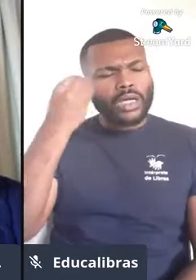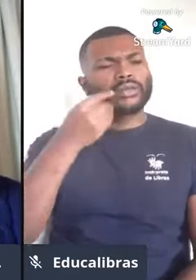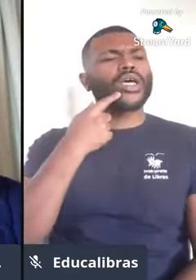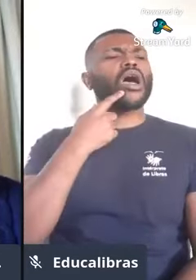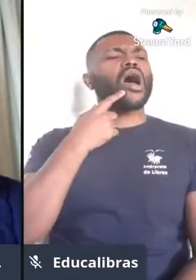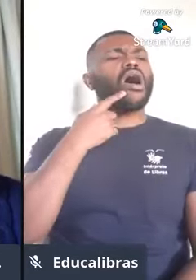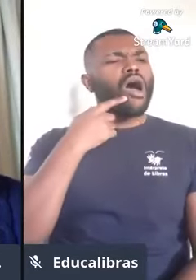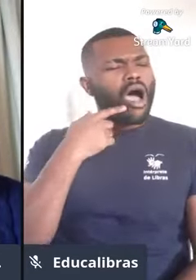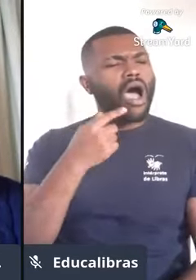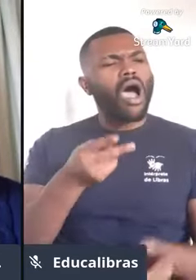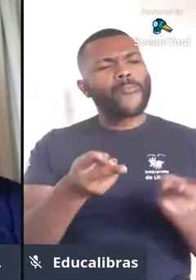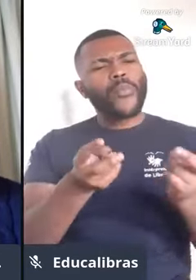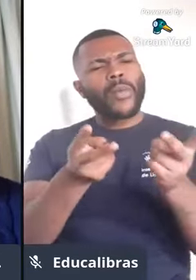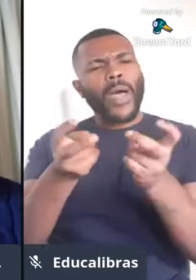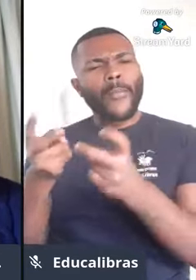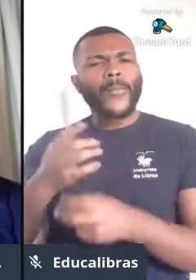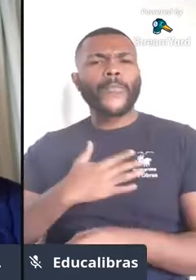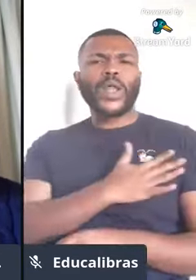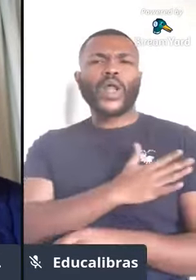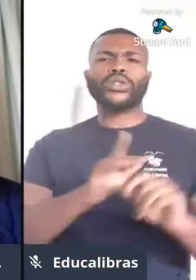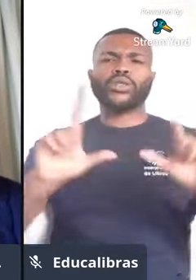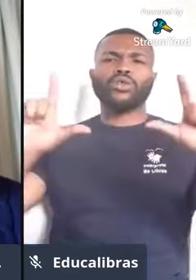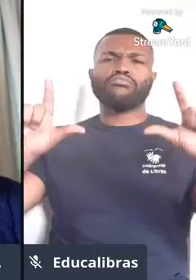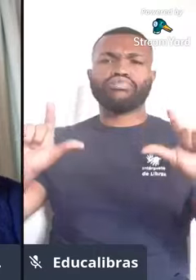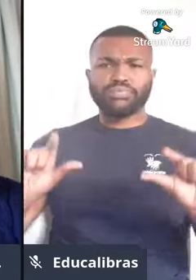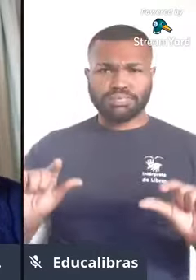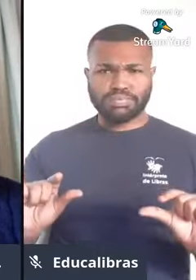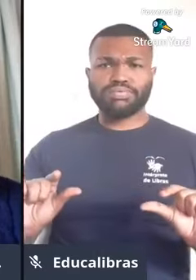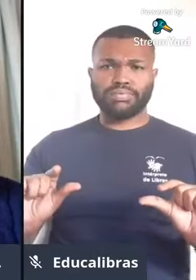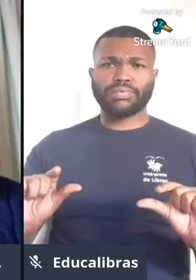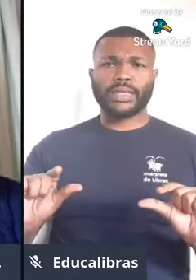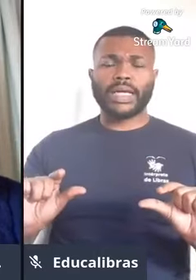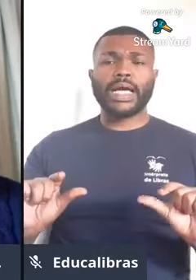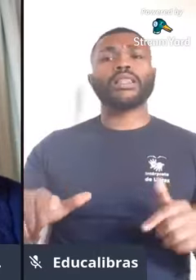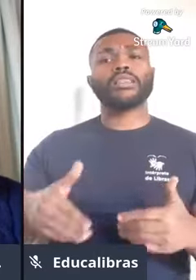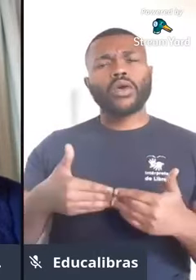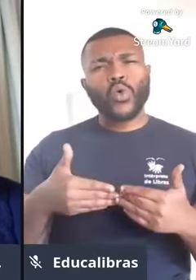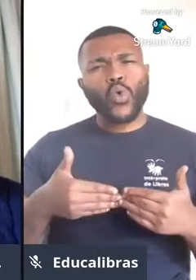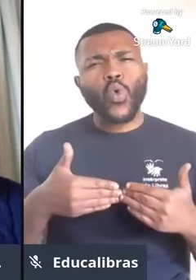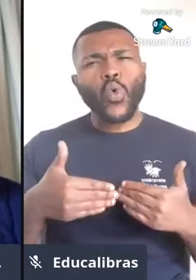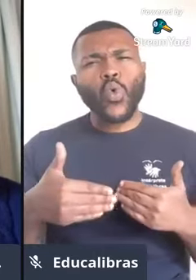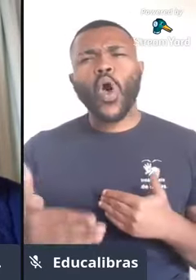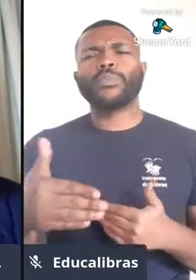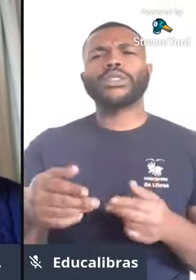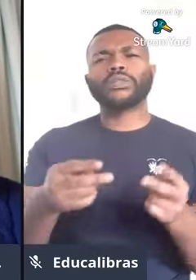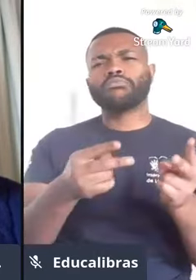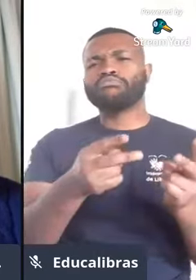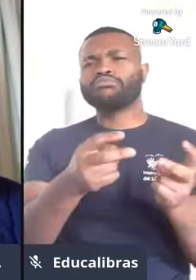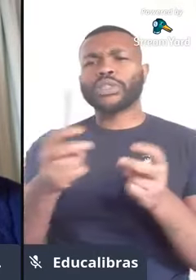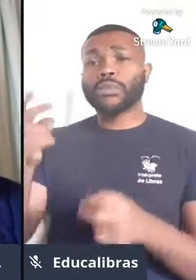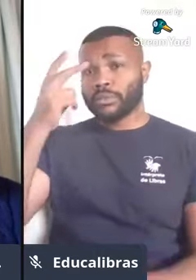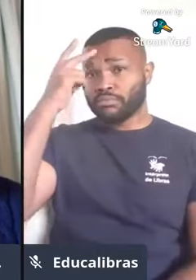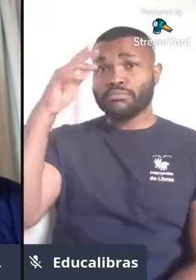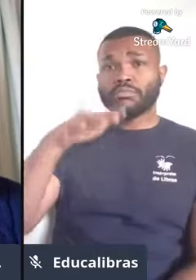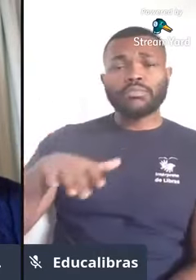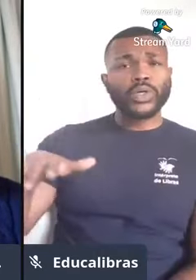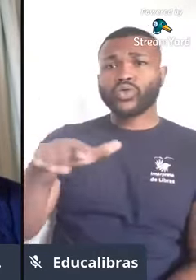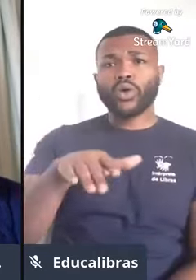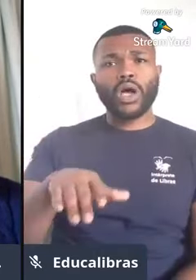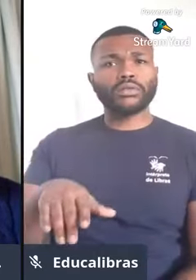tem, o seu impedimento mais específico, e passarmos a vê-la como a gente vê as demais pessoas, como um todo, né,